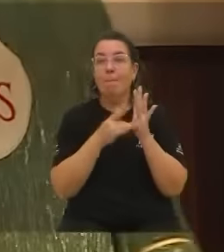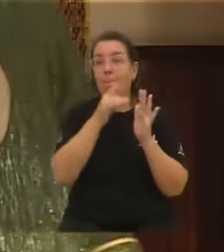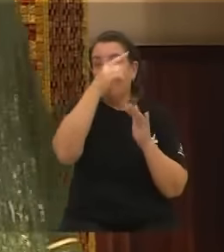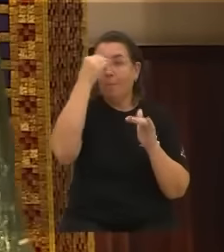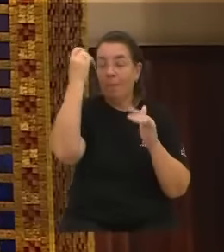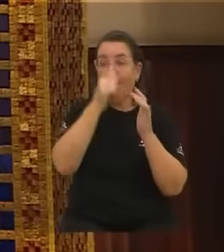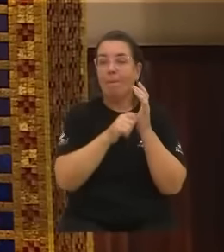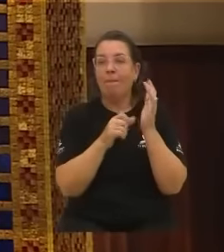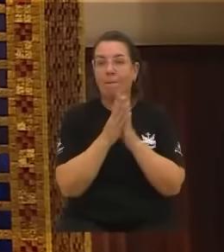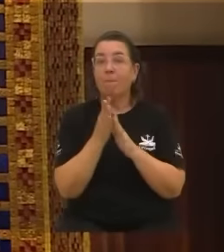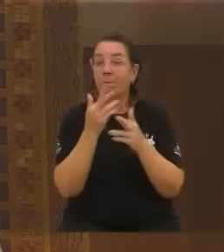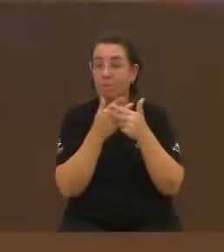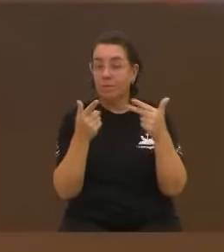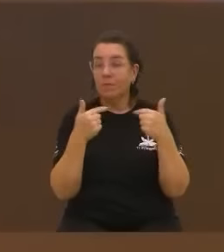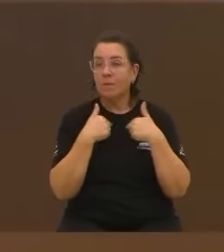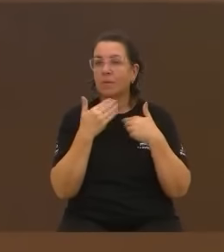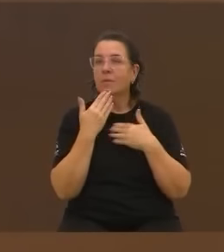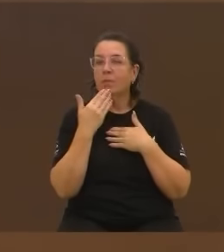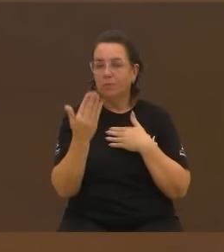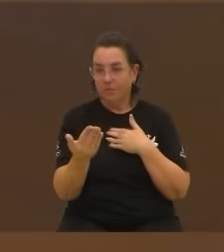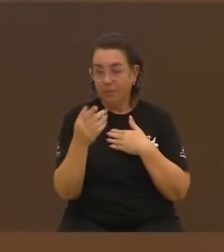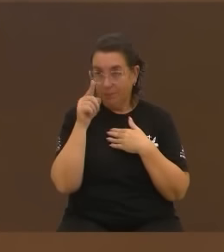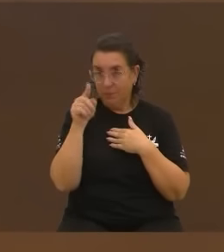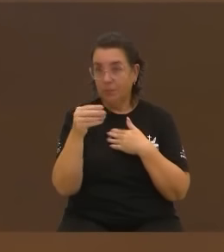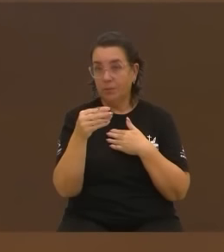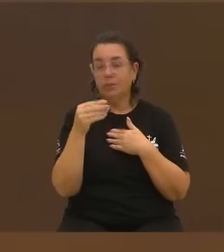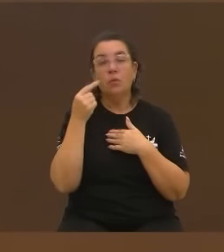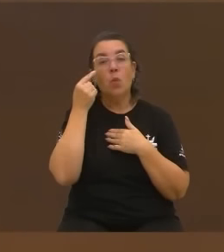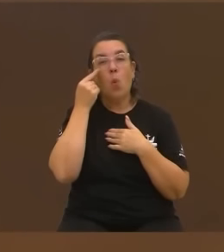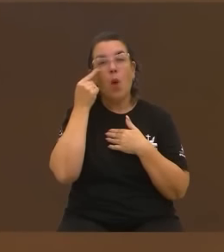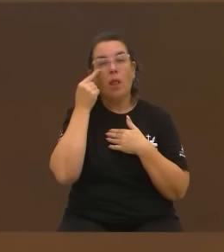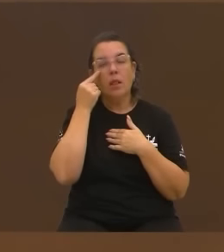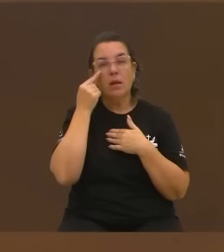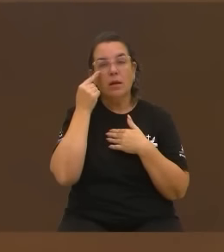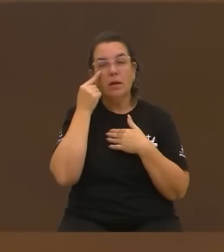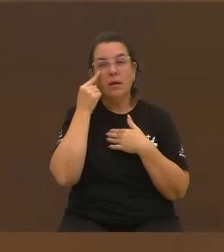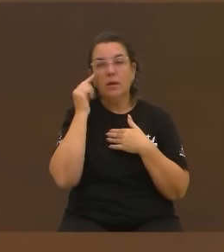Chagas, uma das coisas que eu pedi ao artista, o olhar.